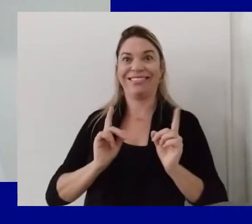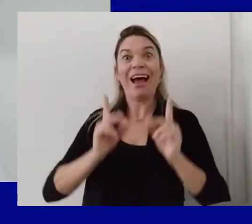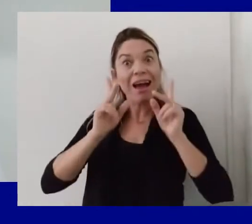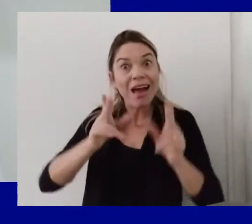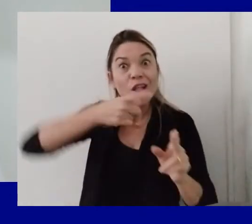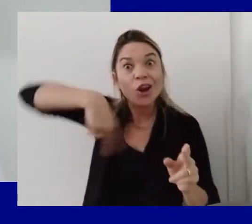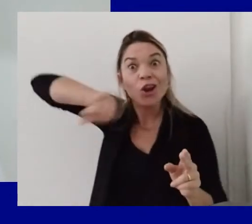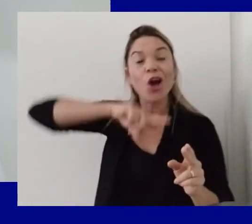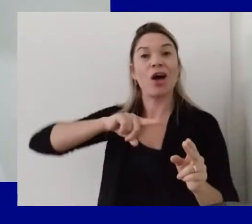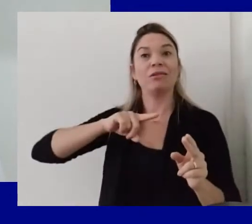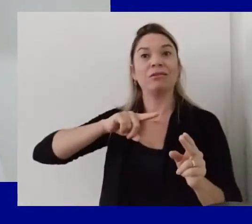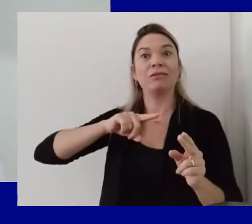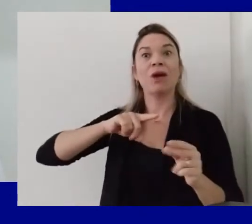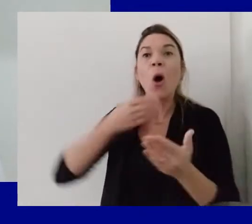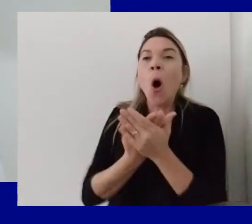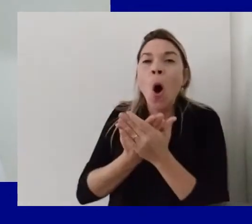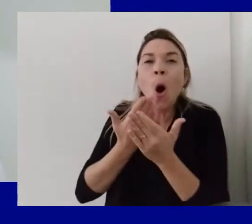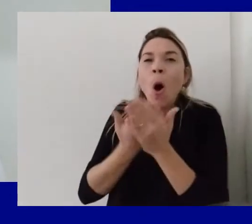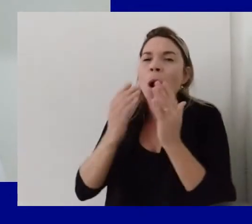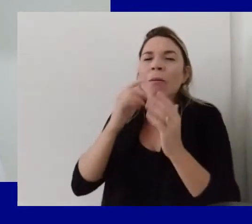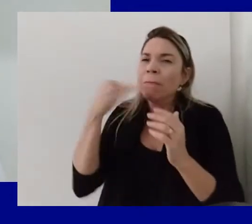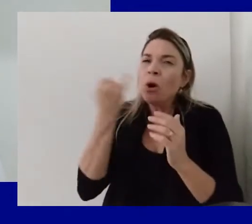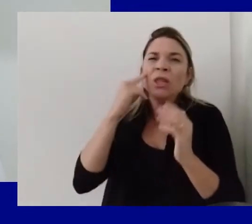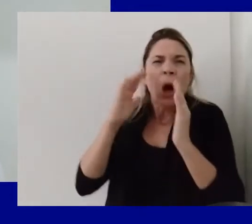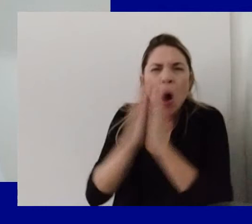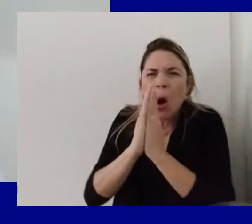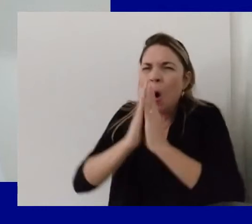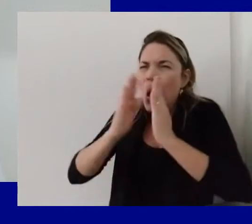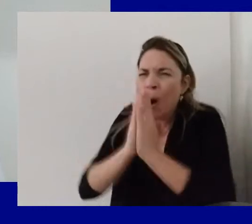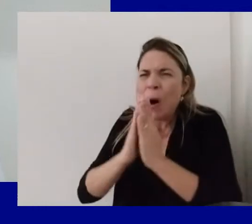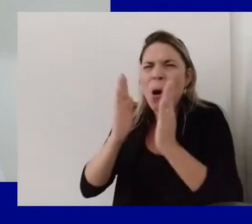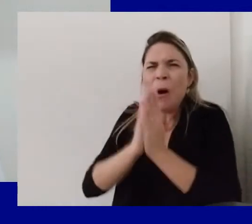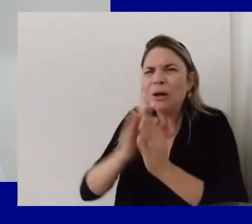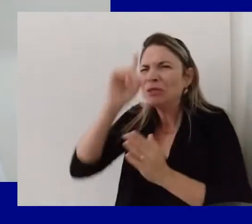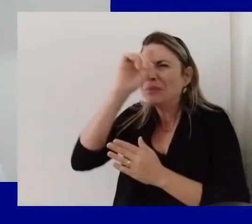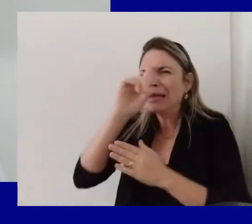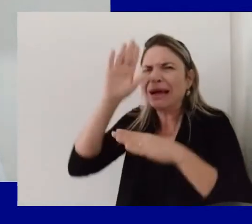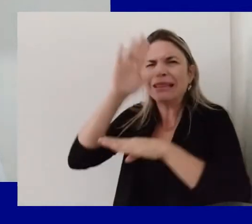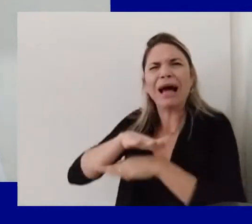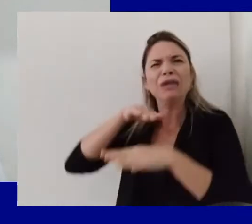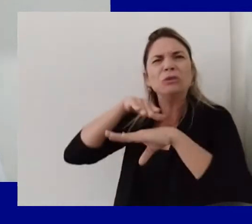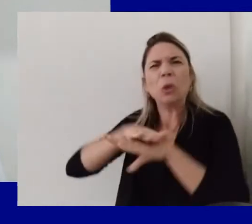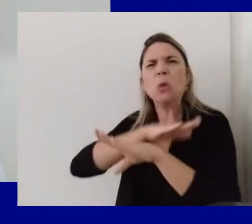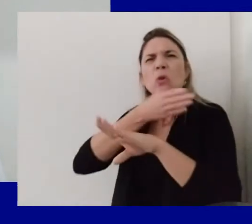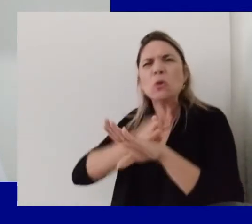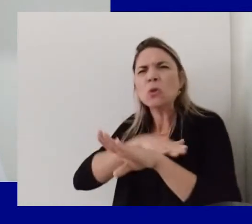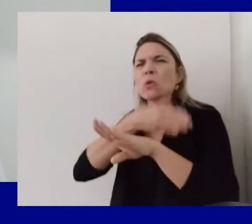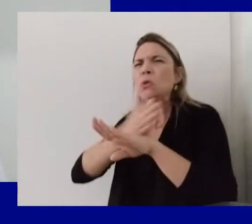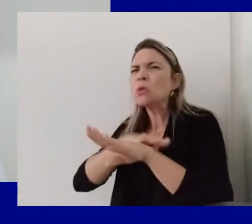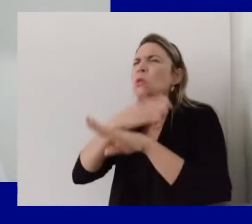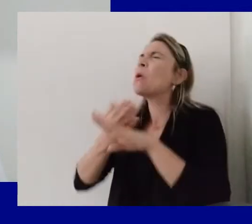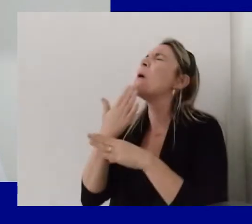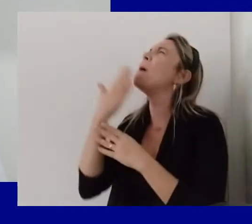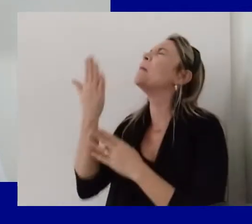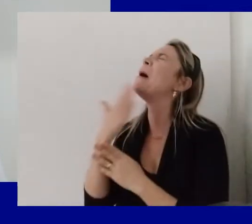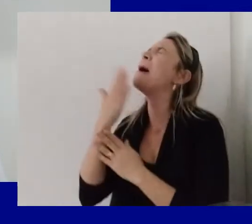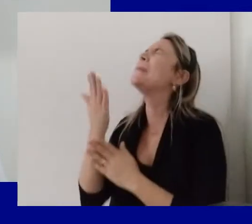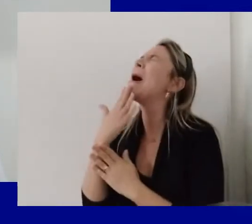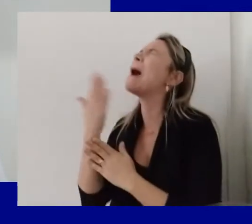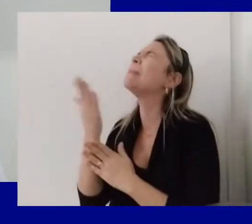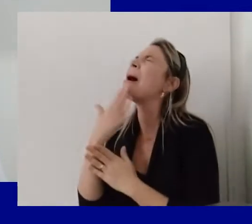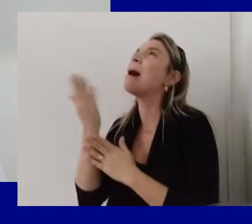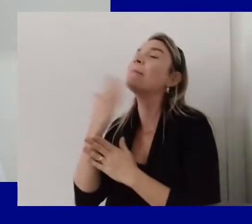dia e noite e persistimos na presença de Deus, na certeza de que Ele é bom e que se Ele ainda